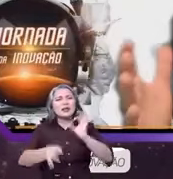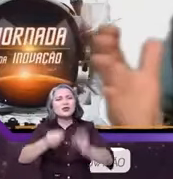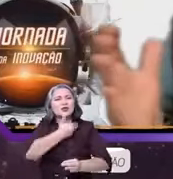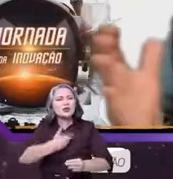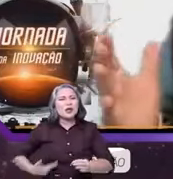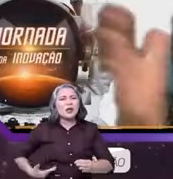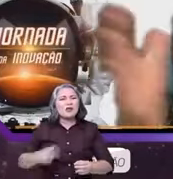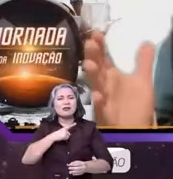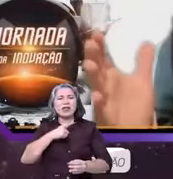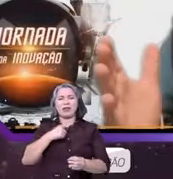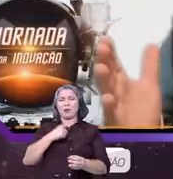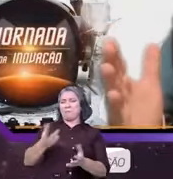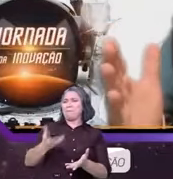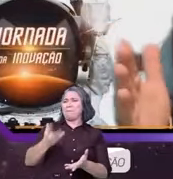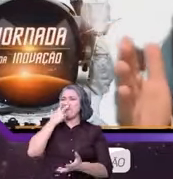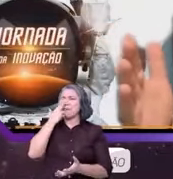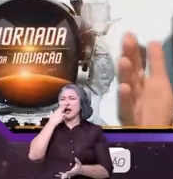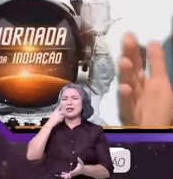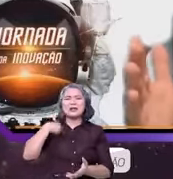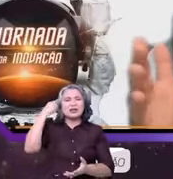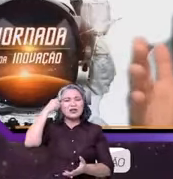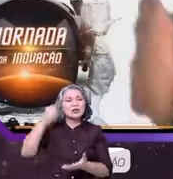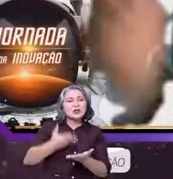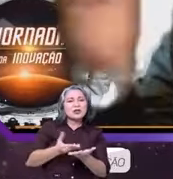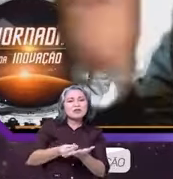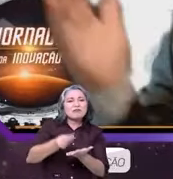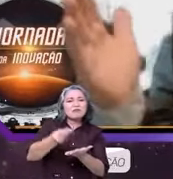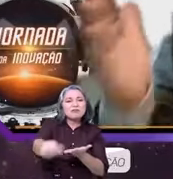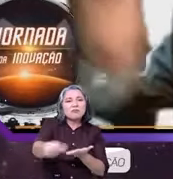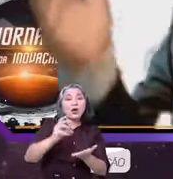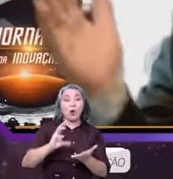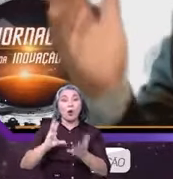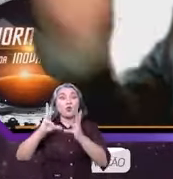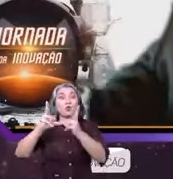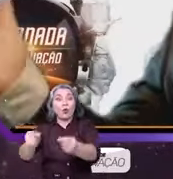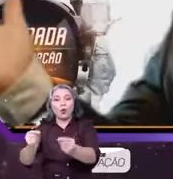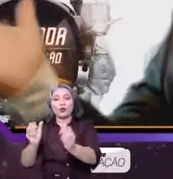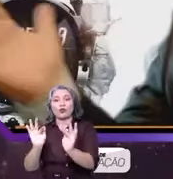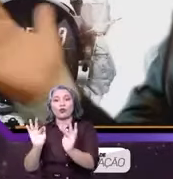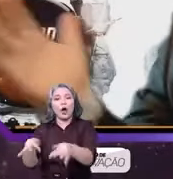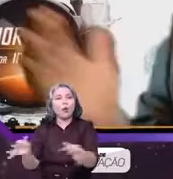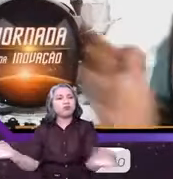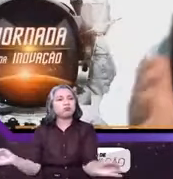a intenção, a ideia sempre de entregar o todo pronto ao final.